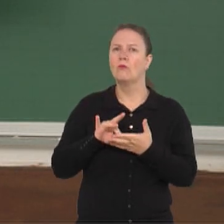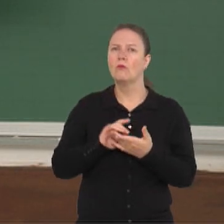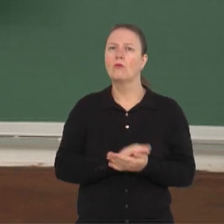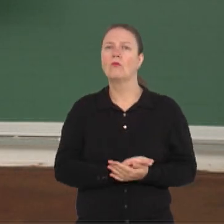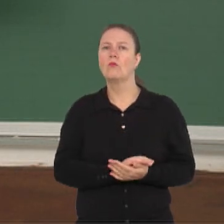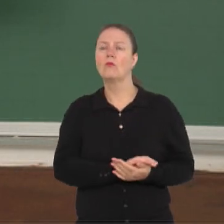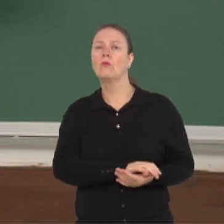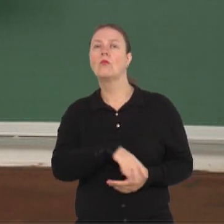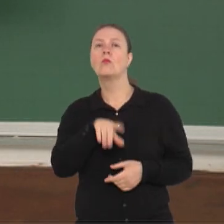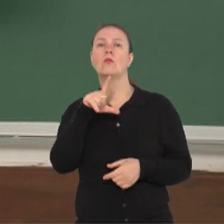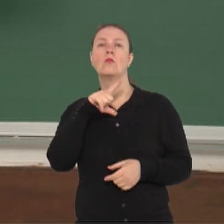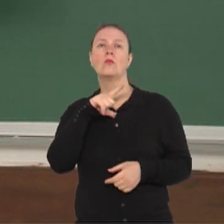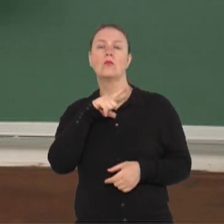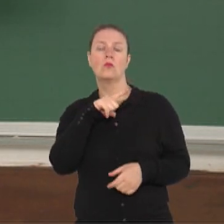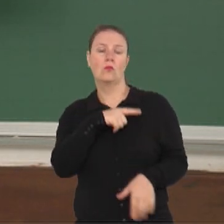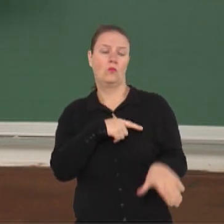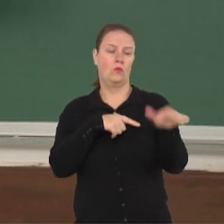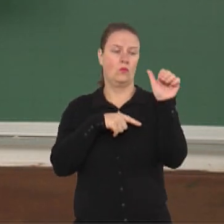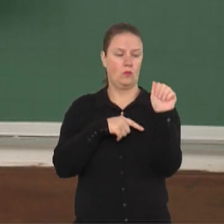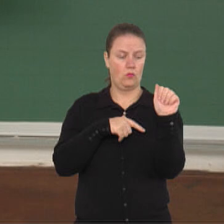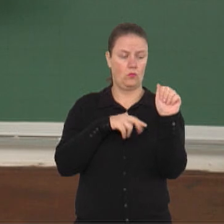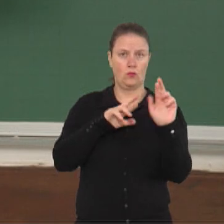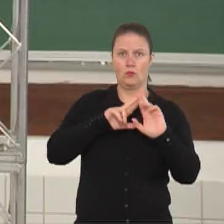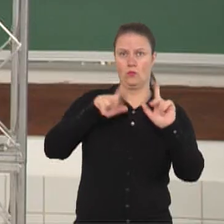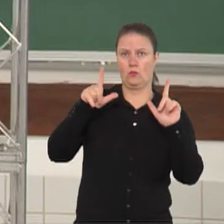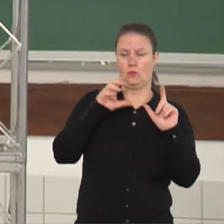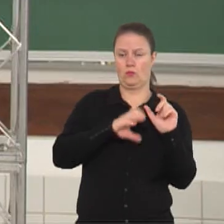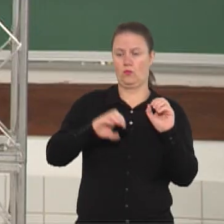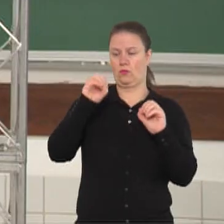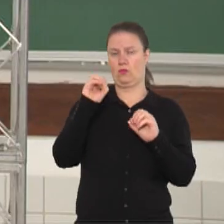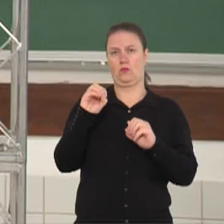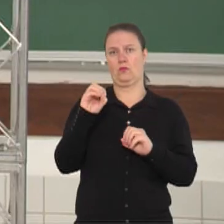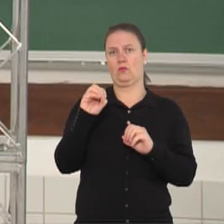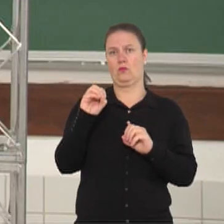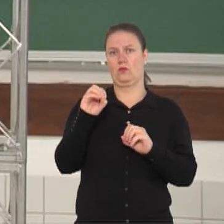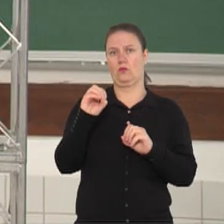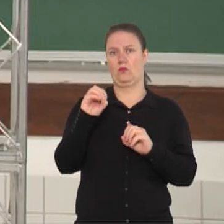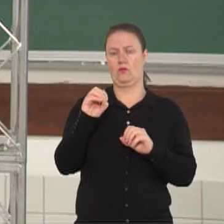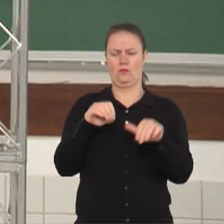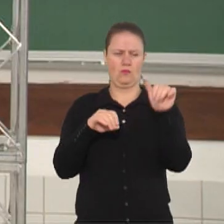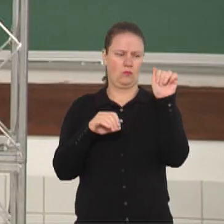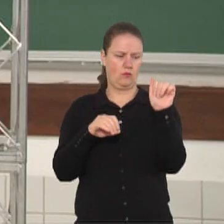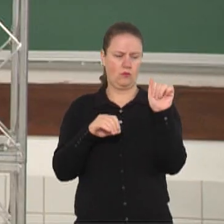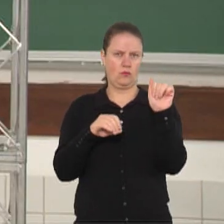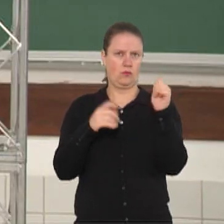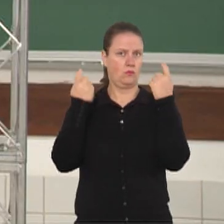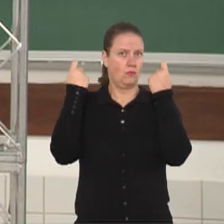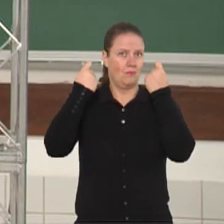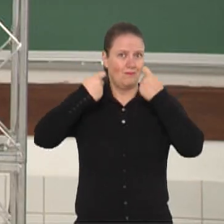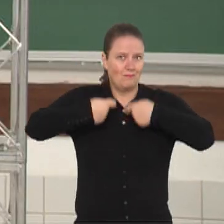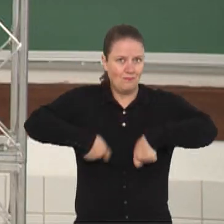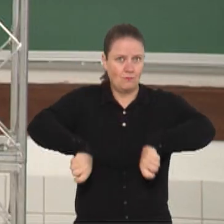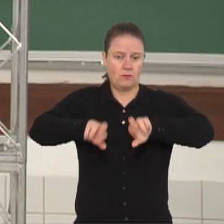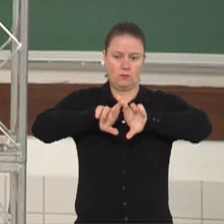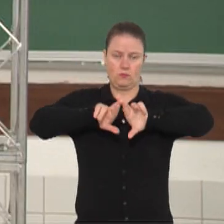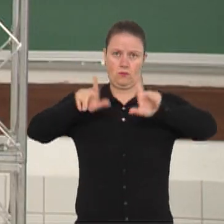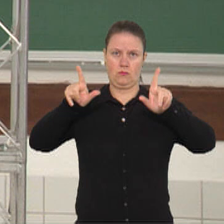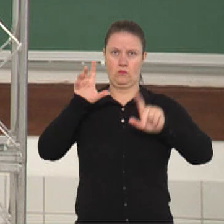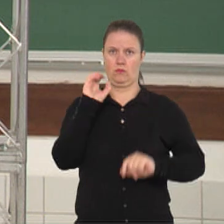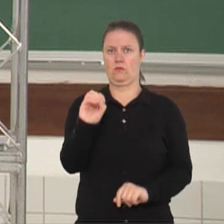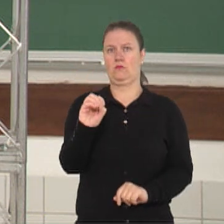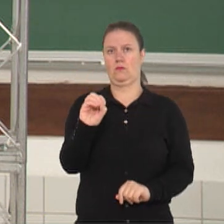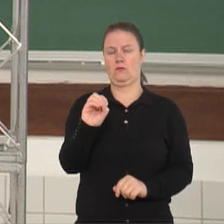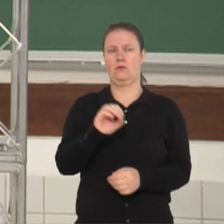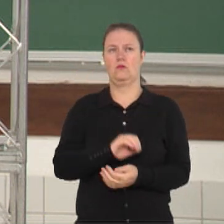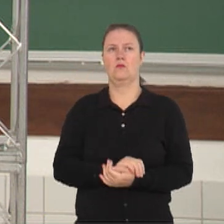E o a tem que ser diferente de zero. Por que tem essa condição na definição? A tem que ser